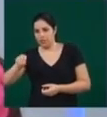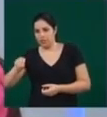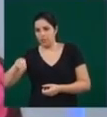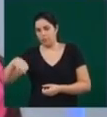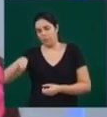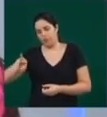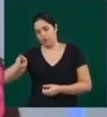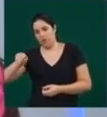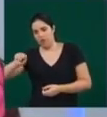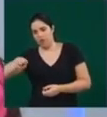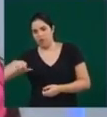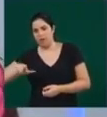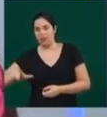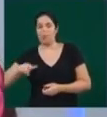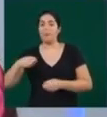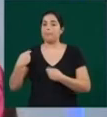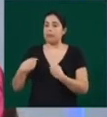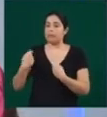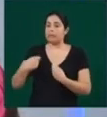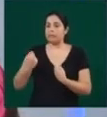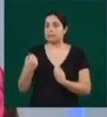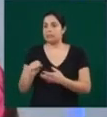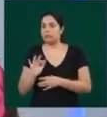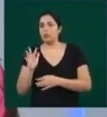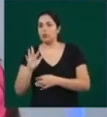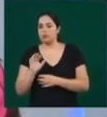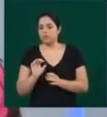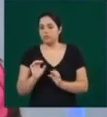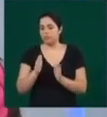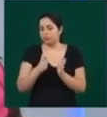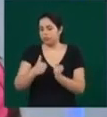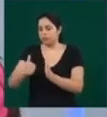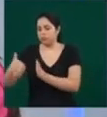ter várias situações que gerem um abalo psicológico